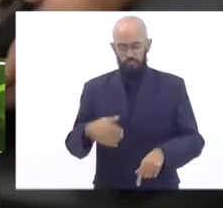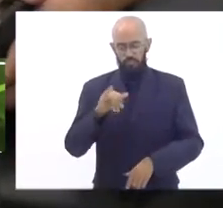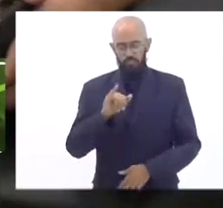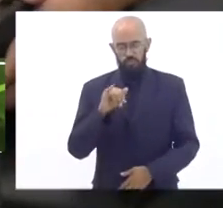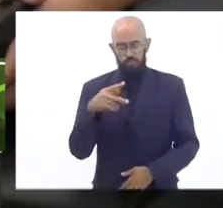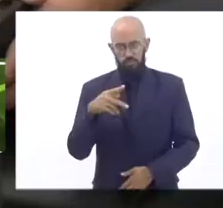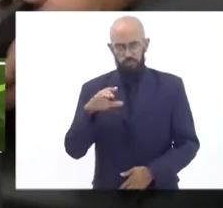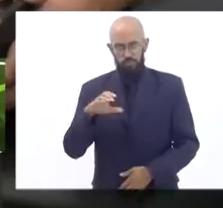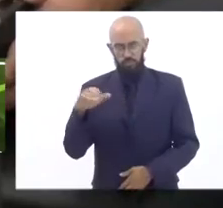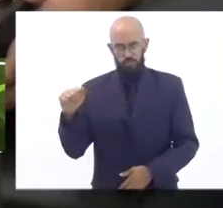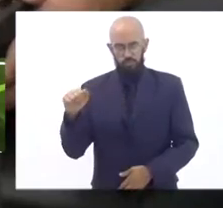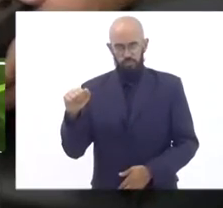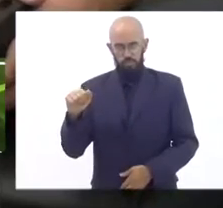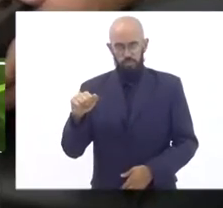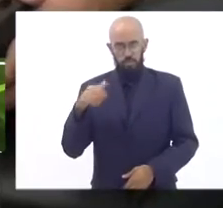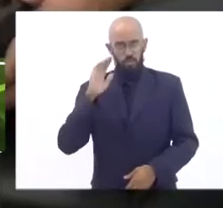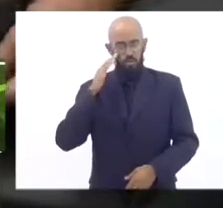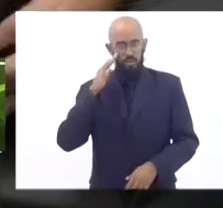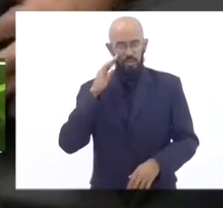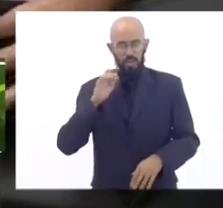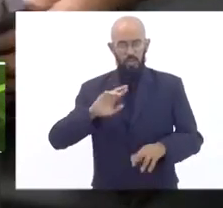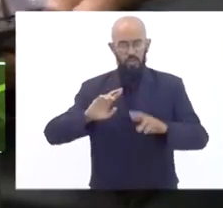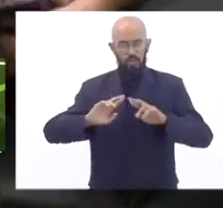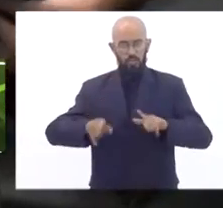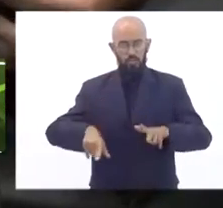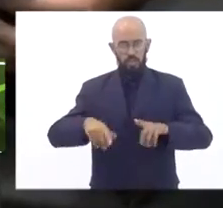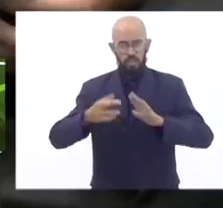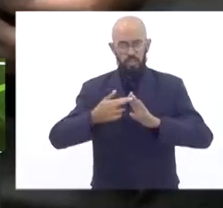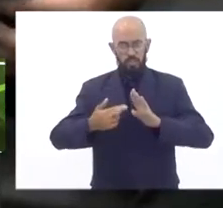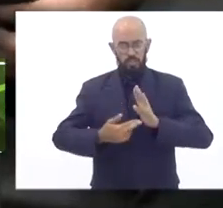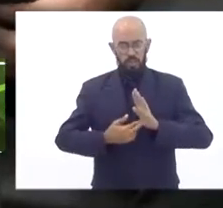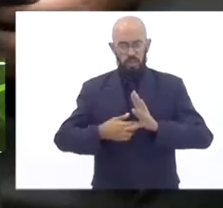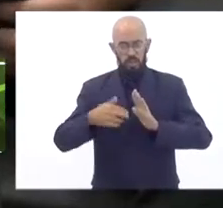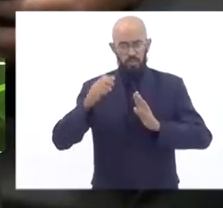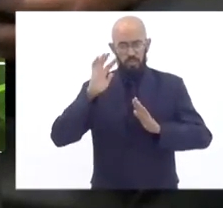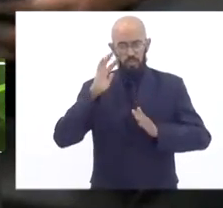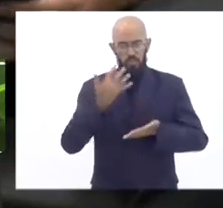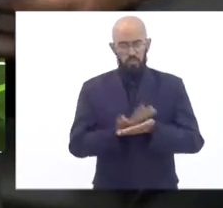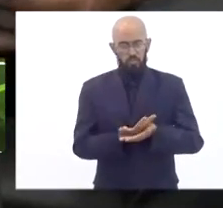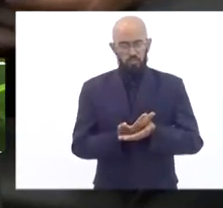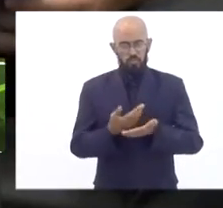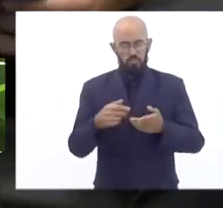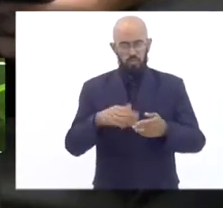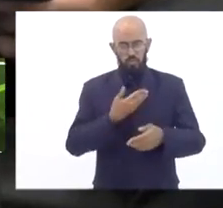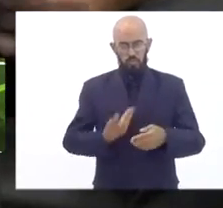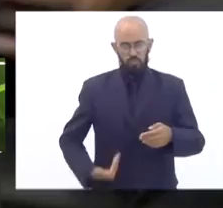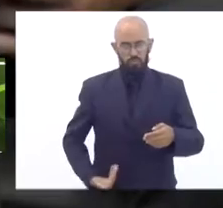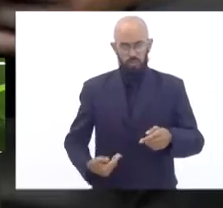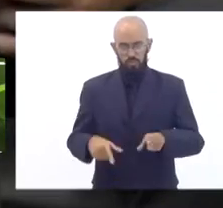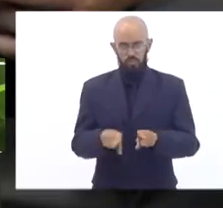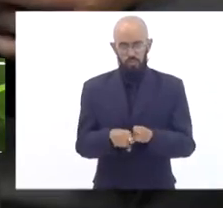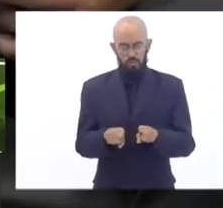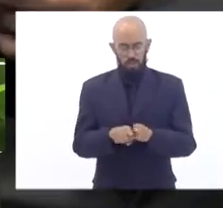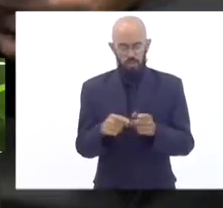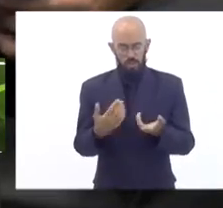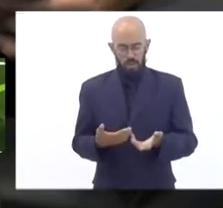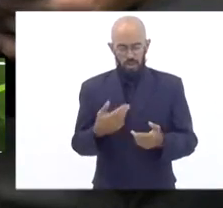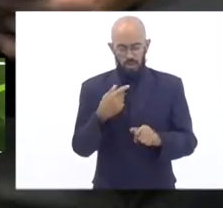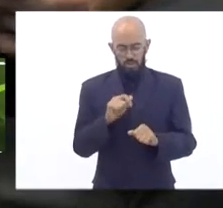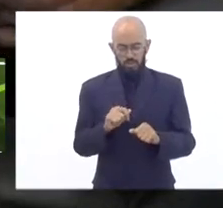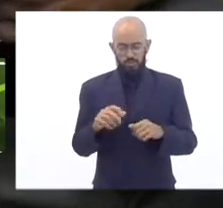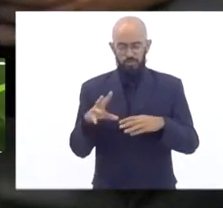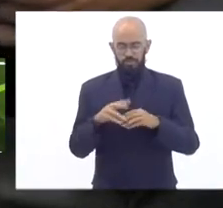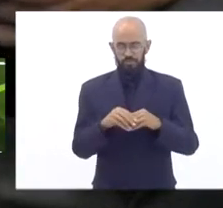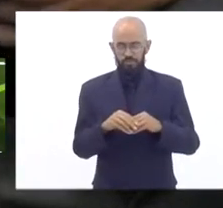não entendo essa diferença de critérios que é tomada pelo governo. Por outro lado, eu quero resgatar aqui a fala da